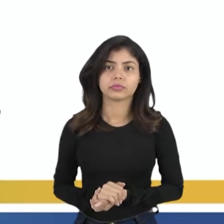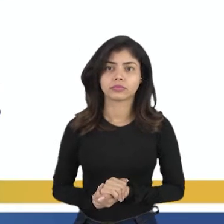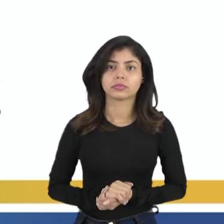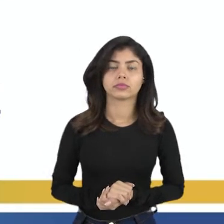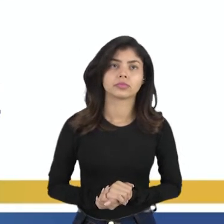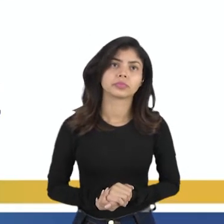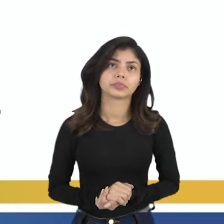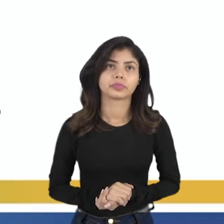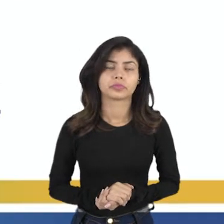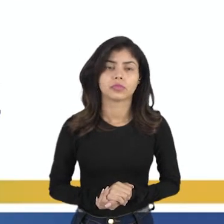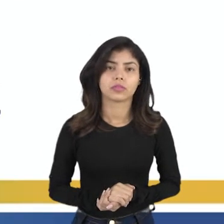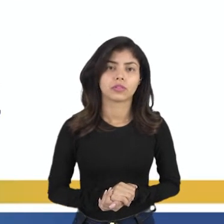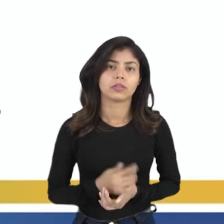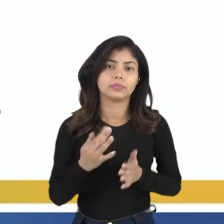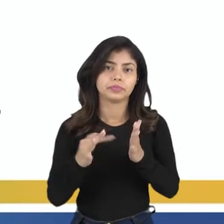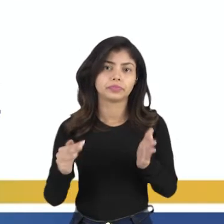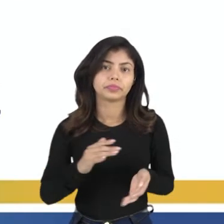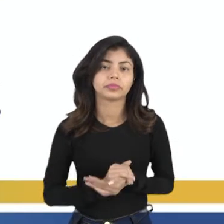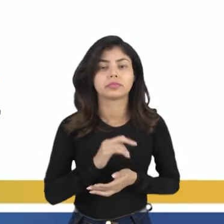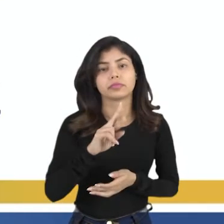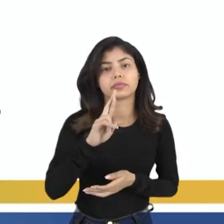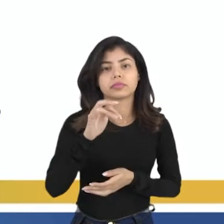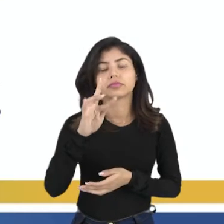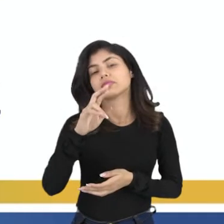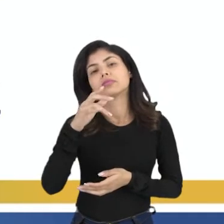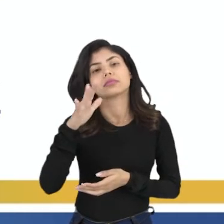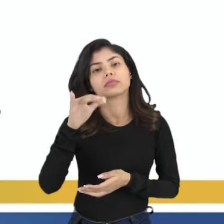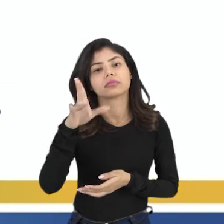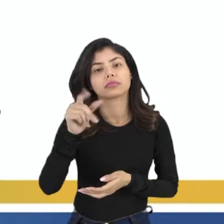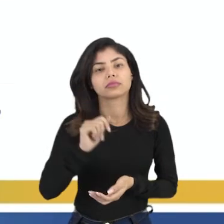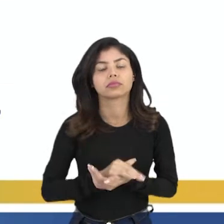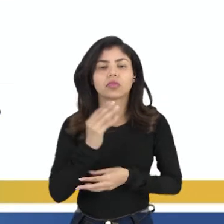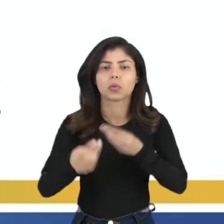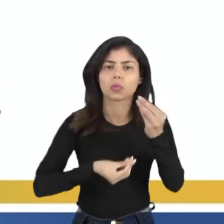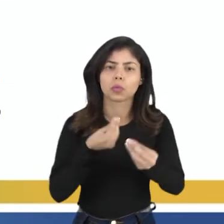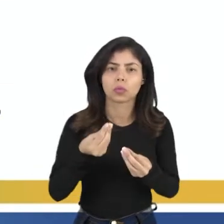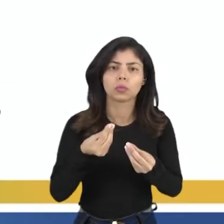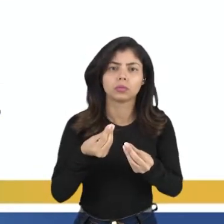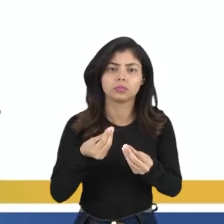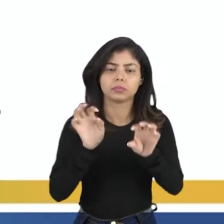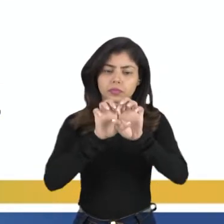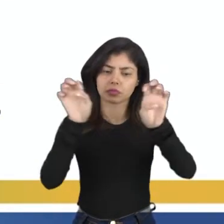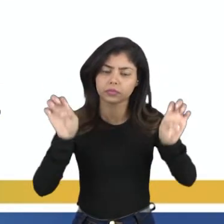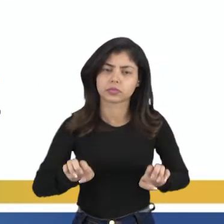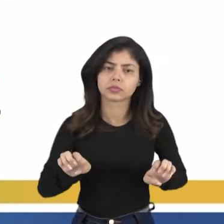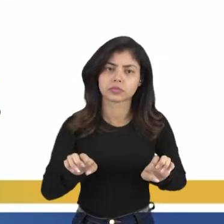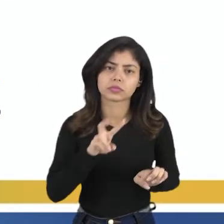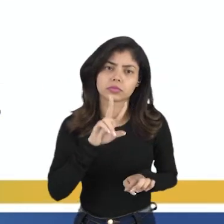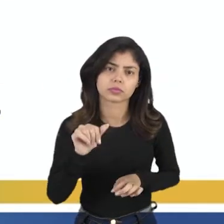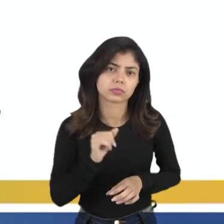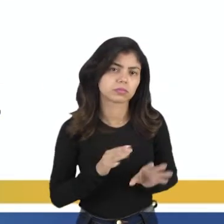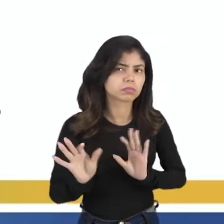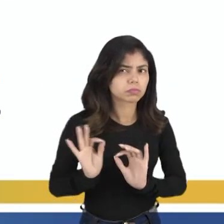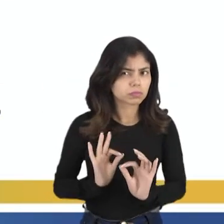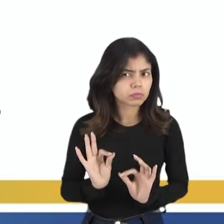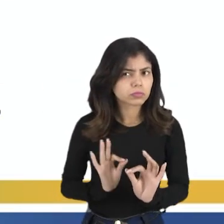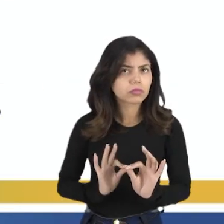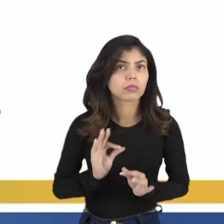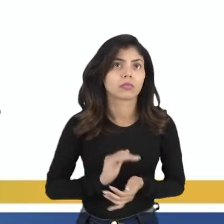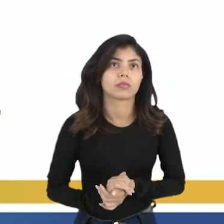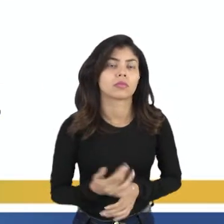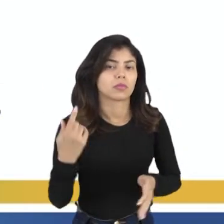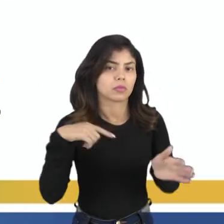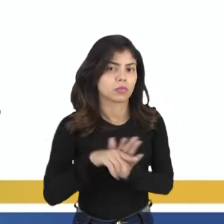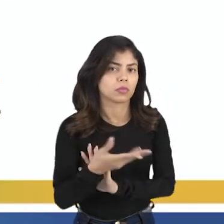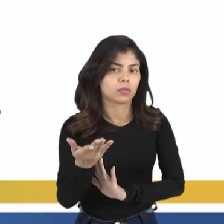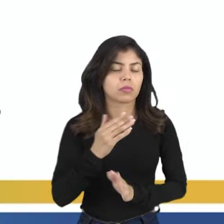da função referencial dentro do texto. Como que essa estrutura vai se adequar? Essa é a pergunta. Então, é